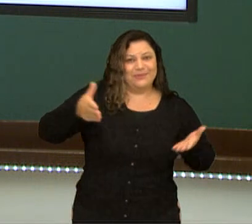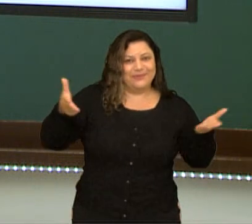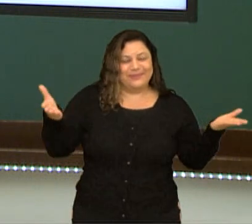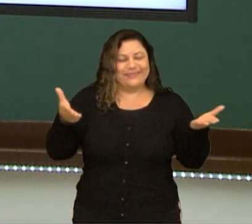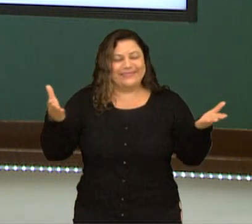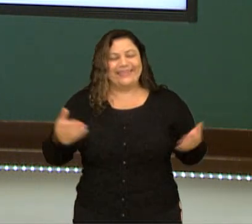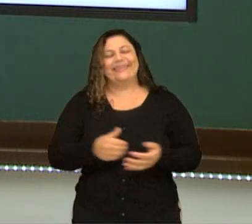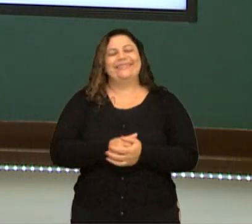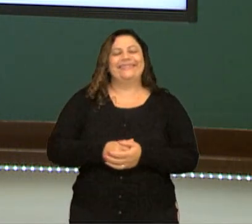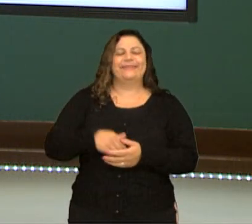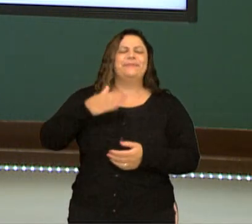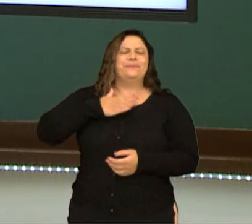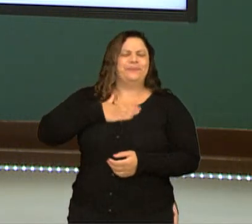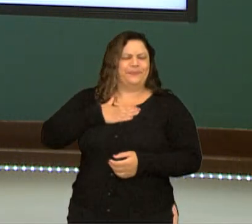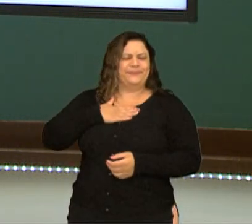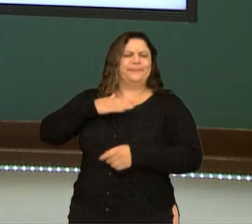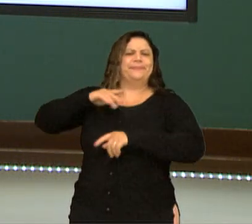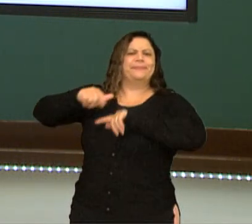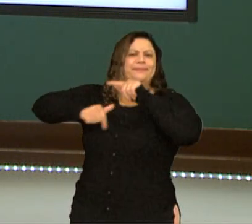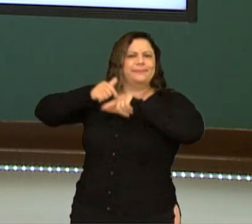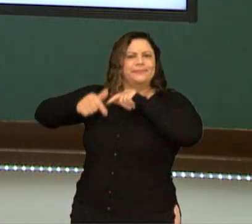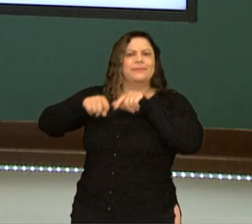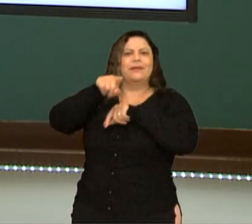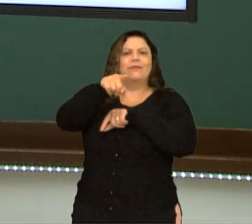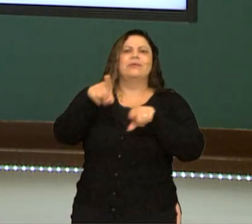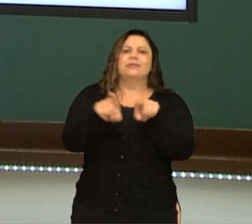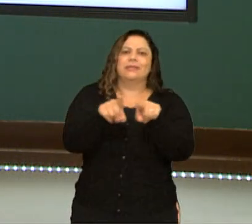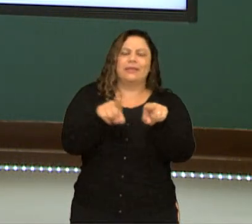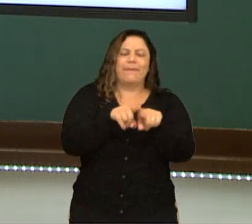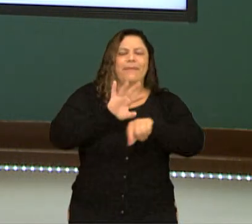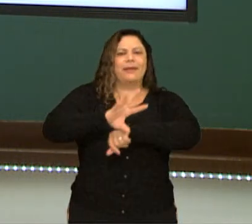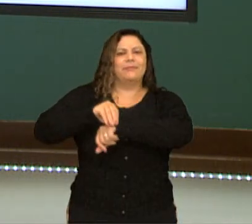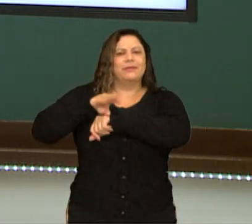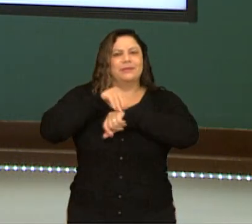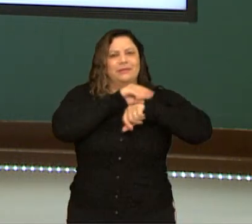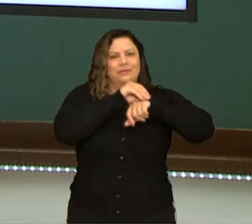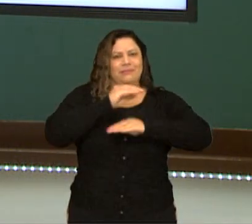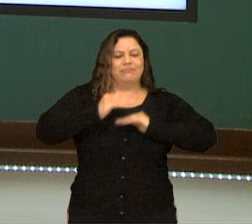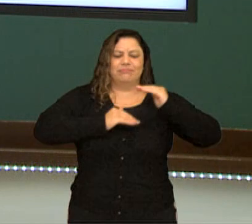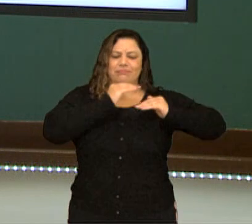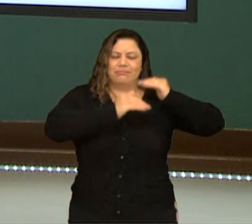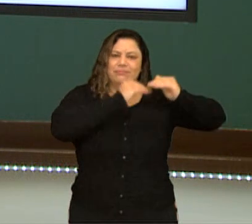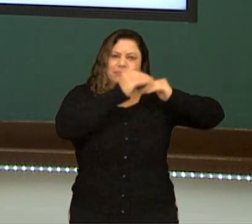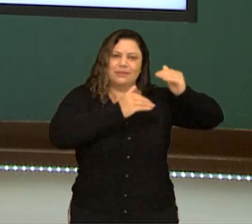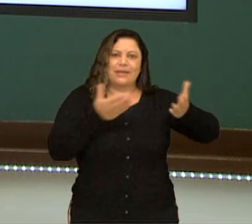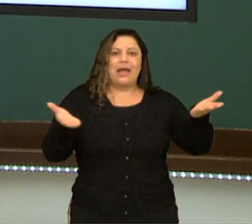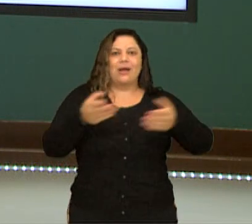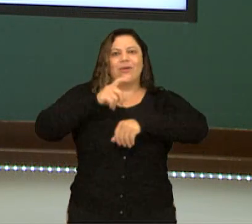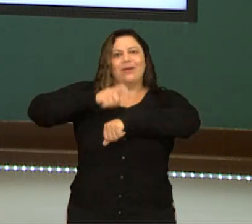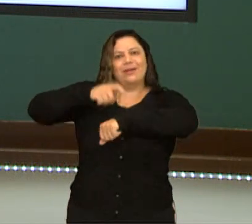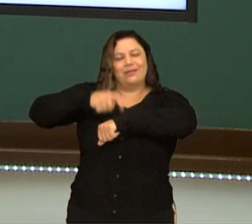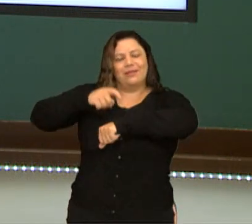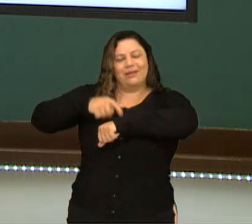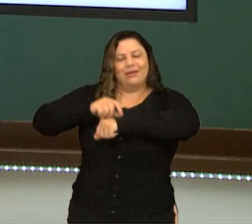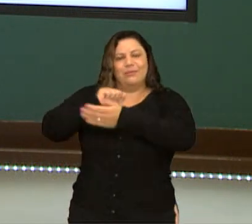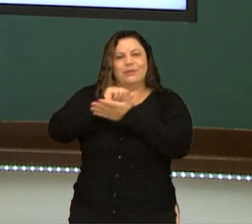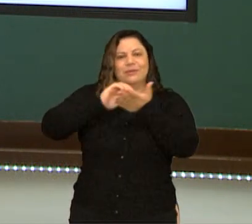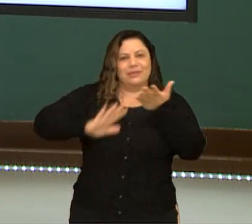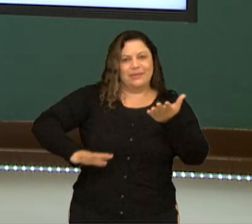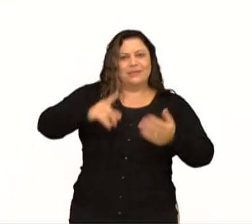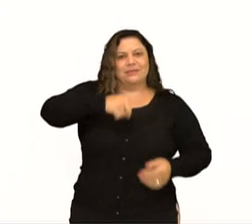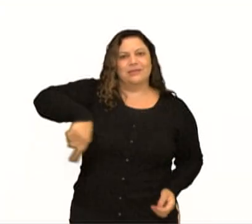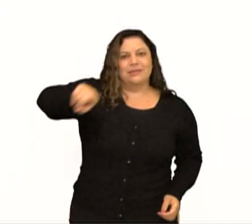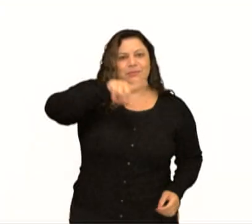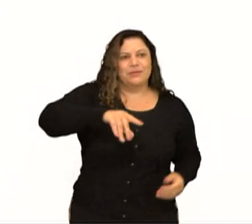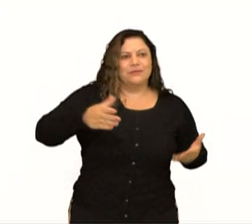eu trabalho, você trabalha e o conhecimento é construído. tempo e esta atividade para